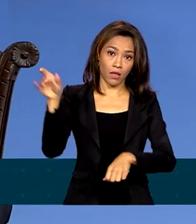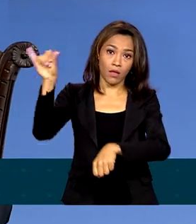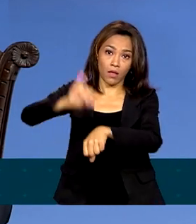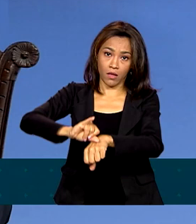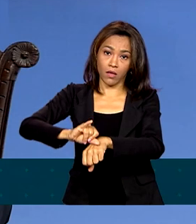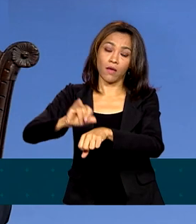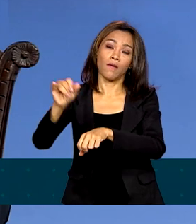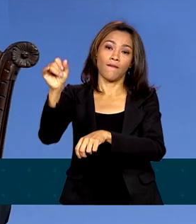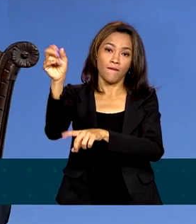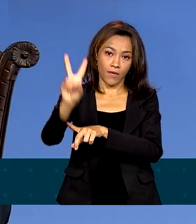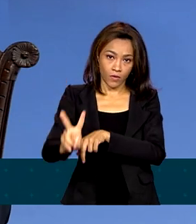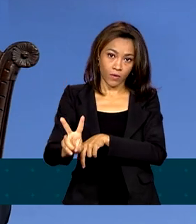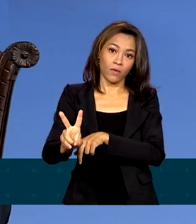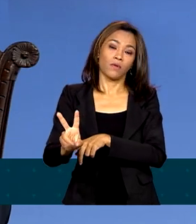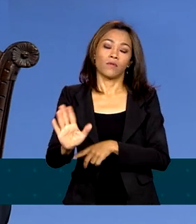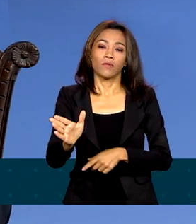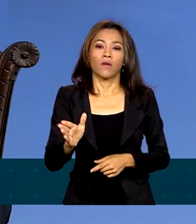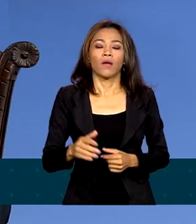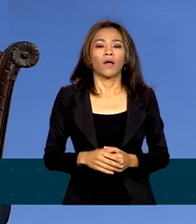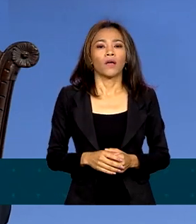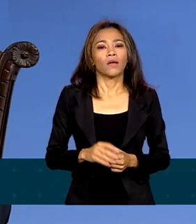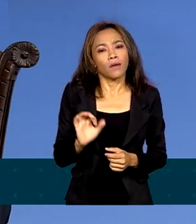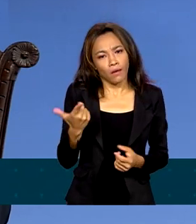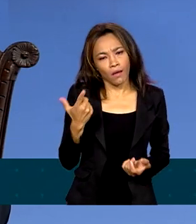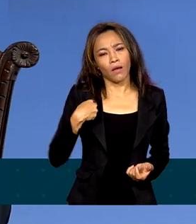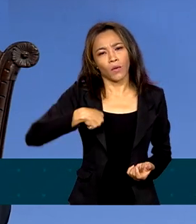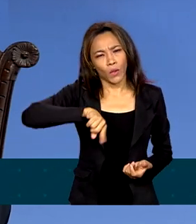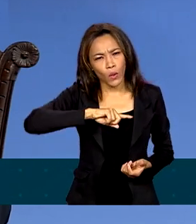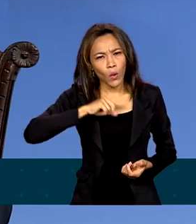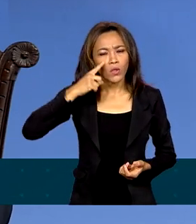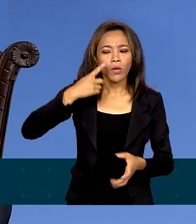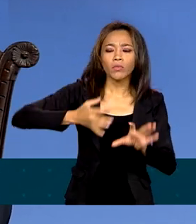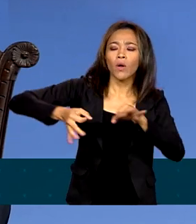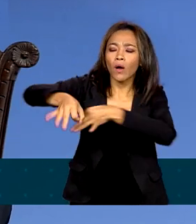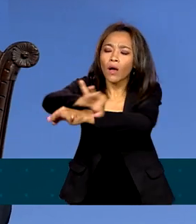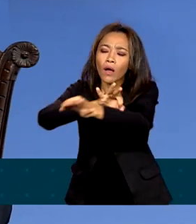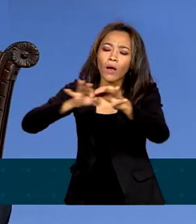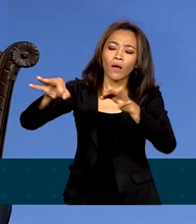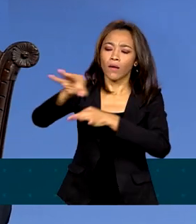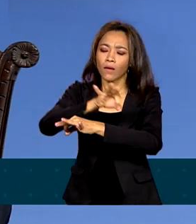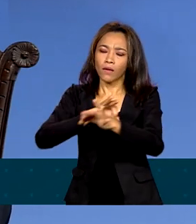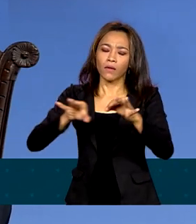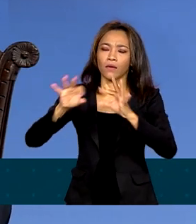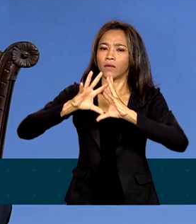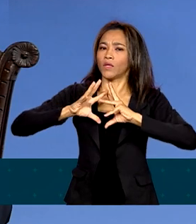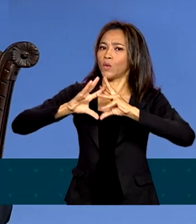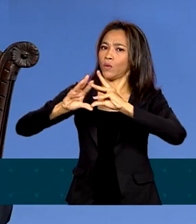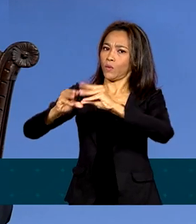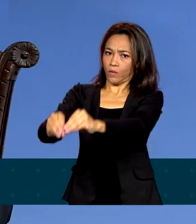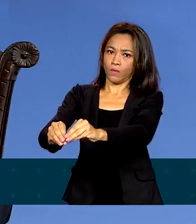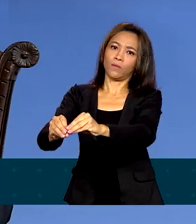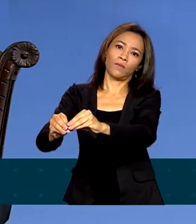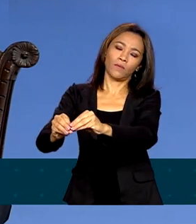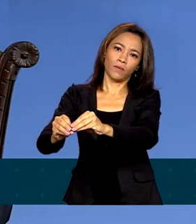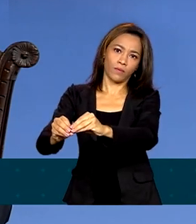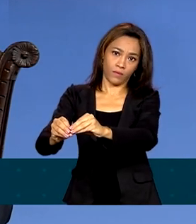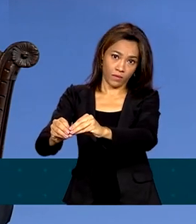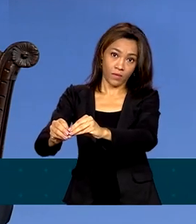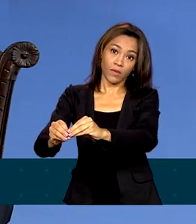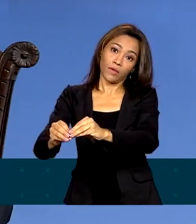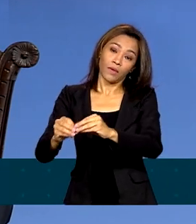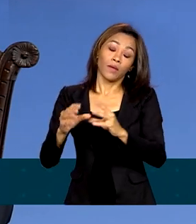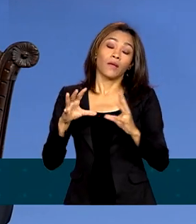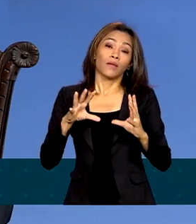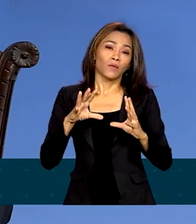é claro que nós estamos empreendendo lá uma remontagem completa, não é? É, completa não, porque